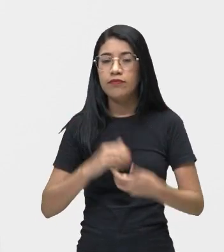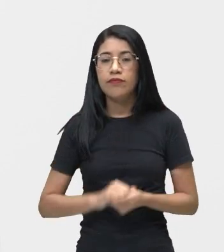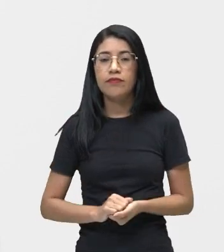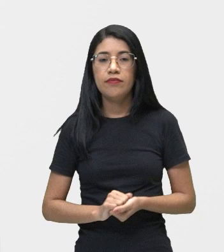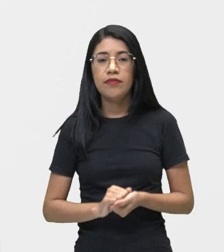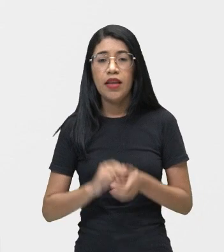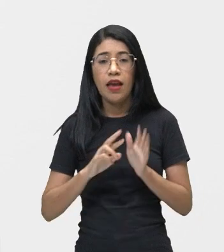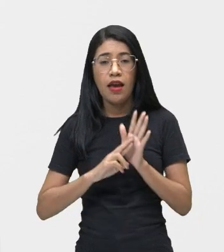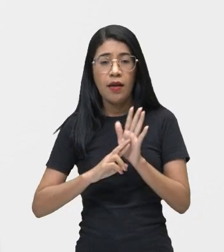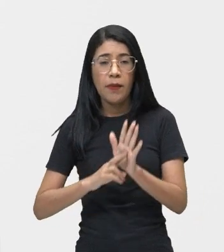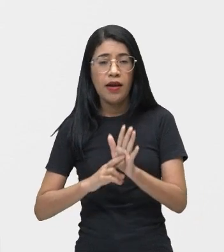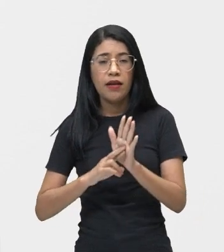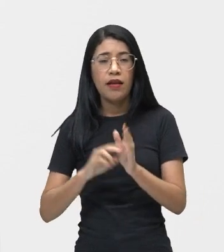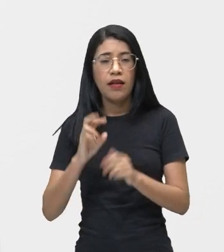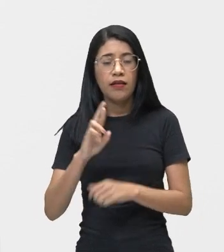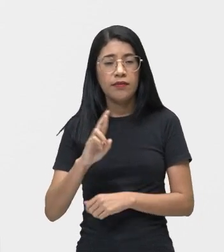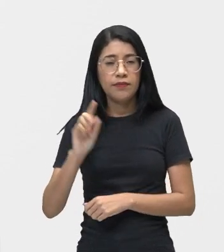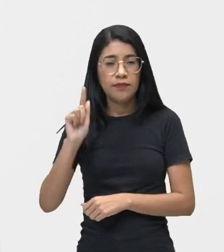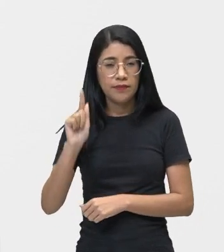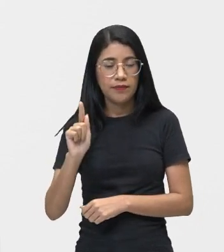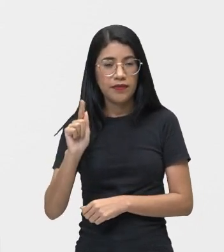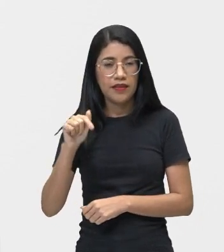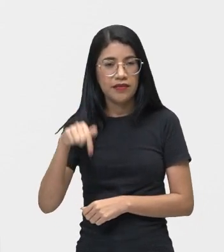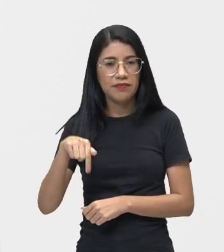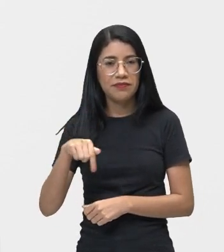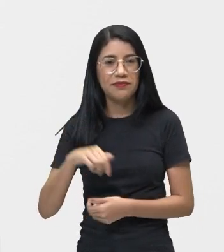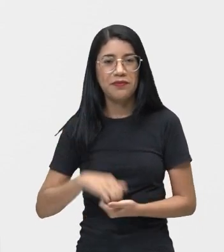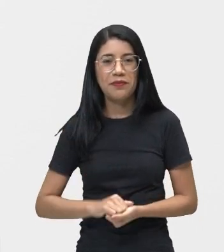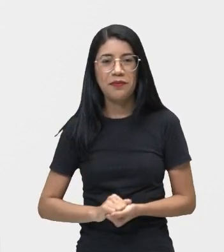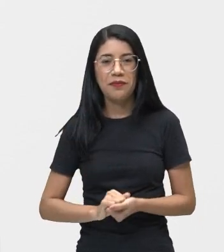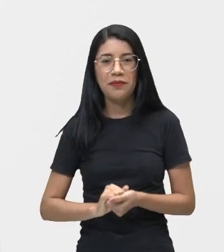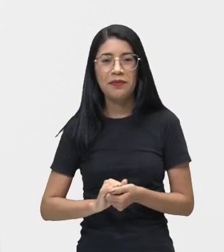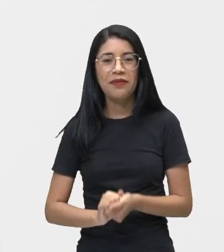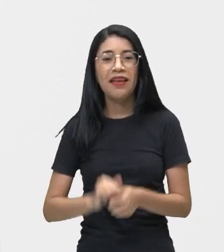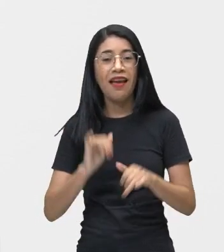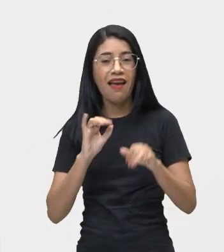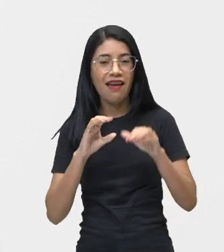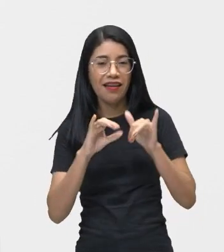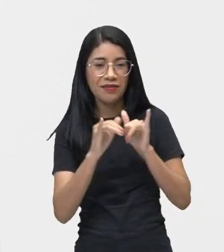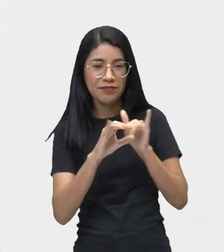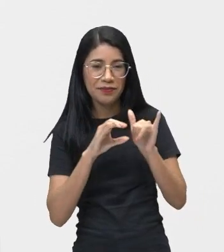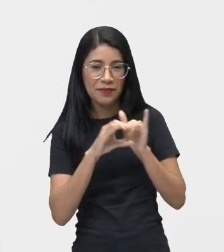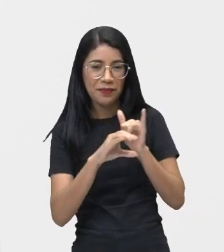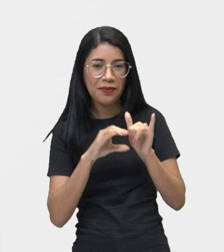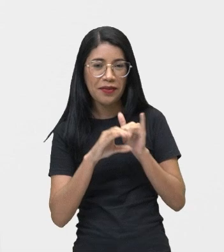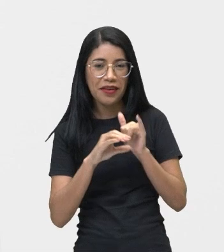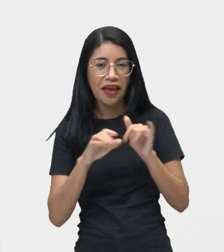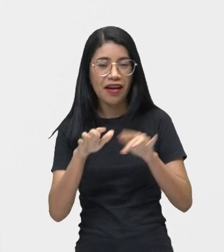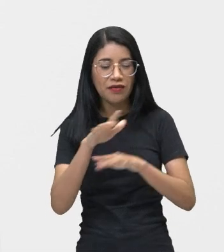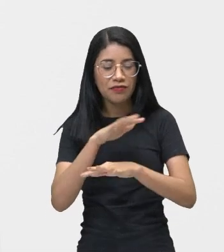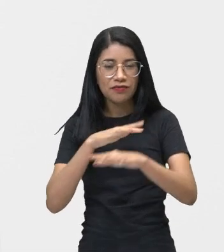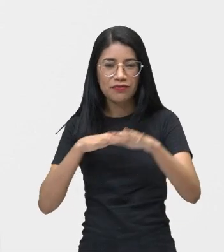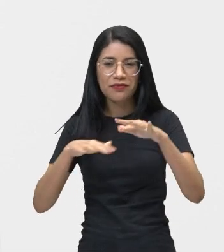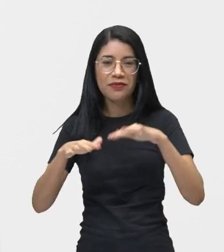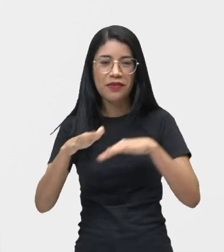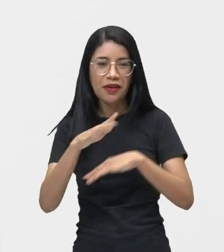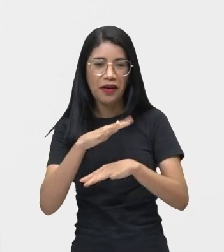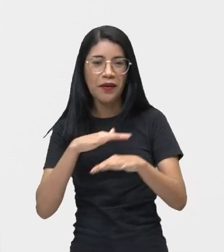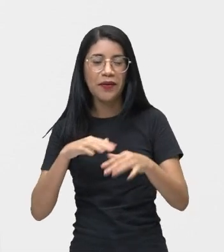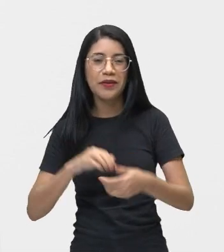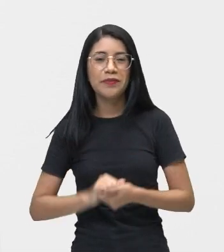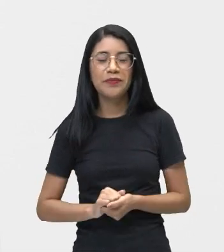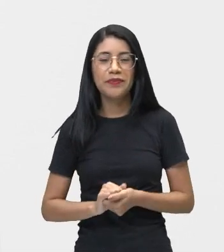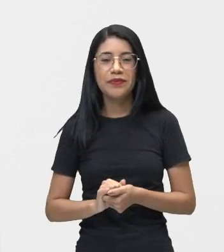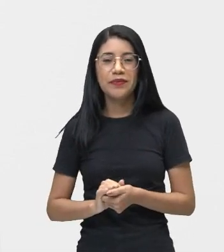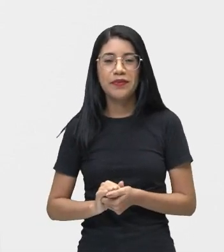Representada pela letra Q. E o que é? É a energia térmica em movimento que flui de